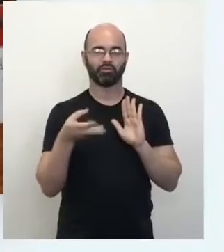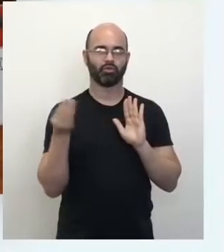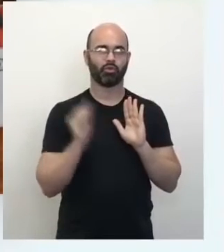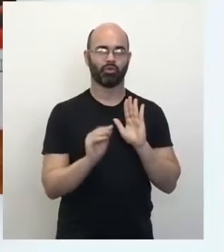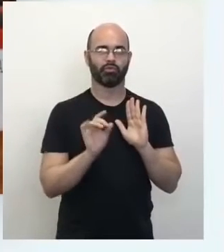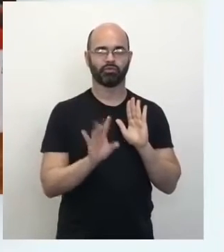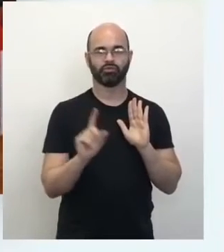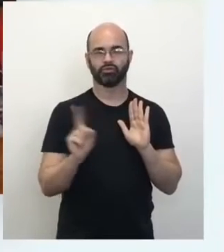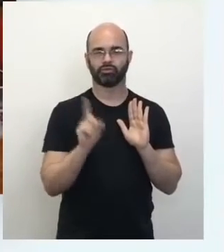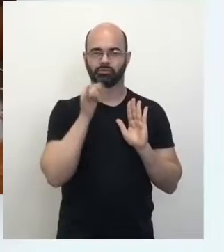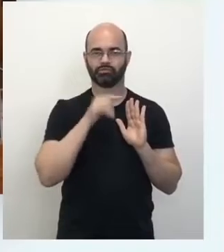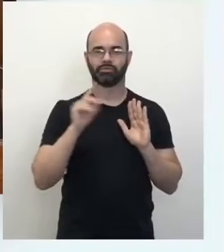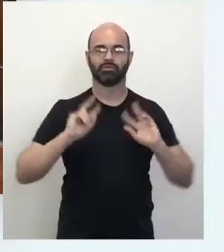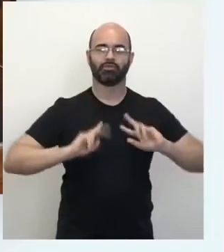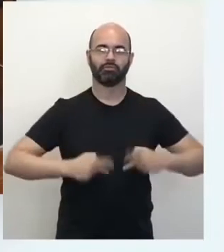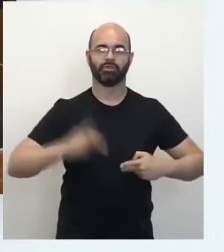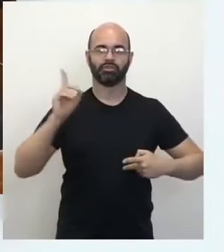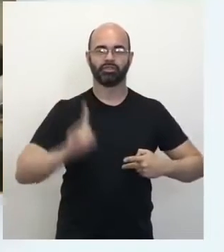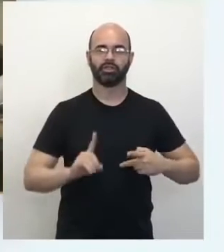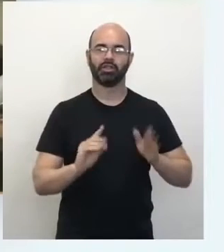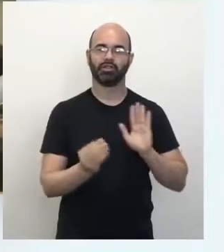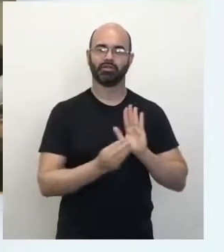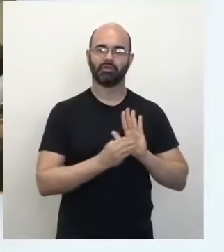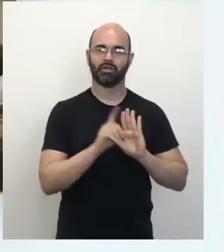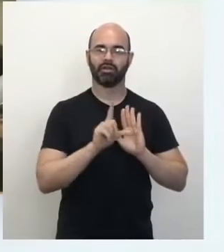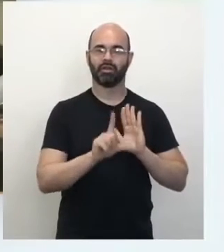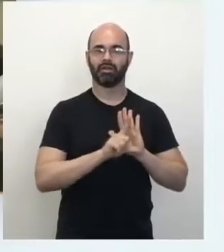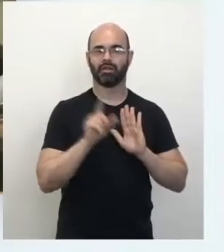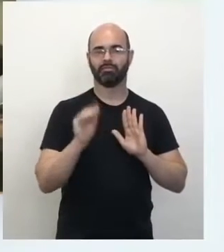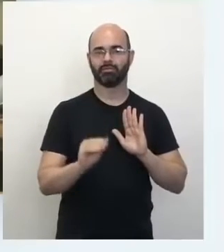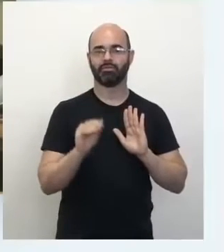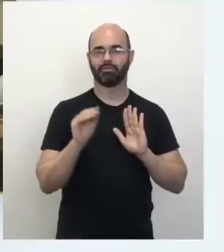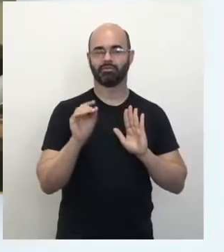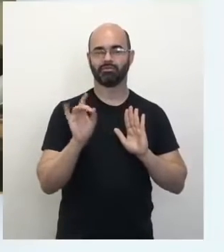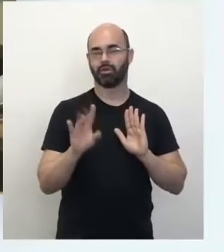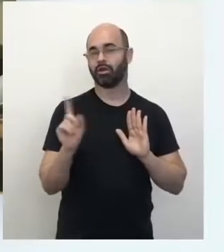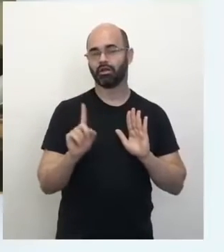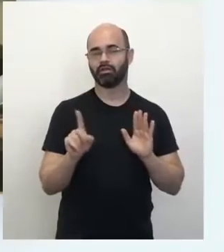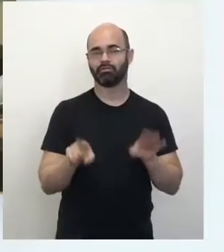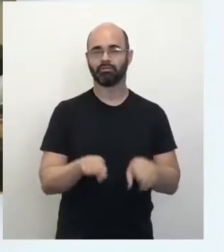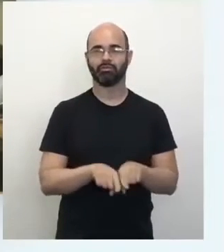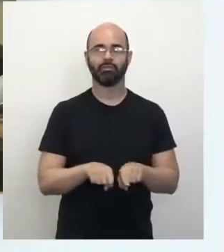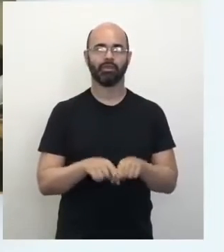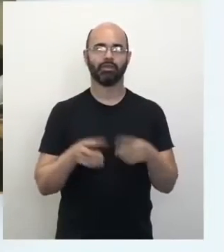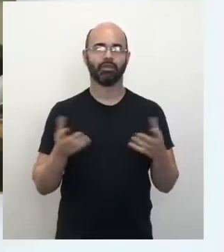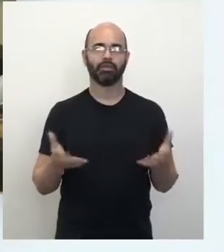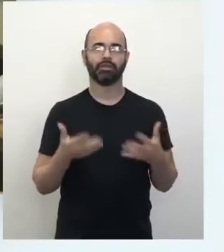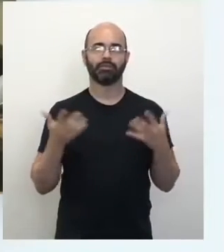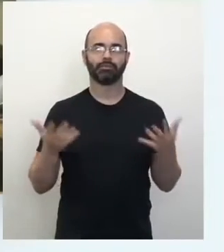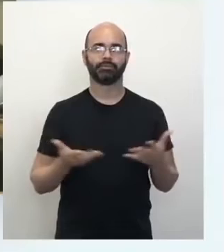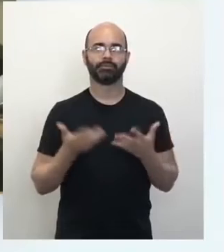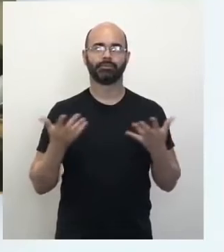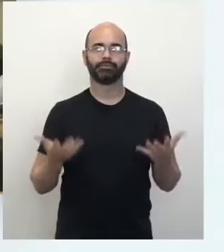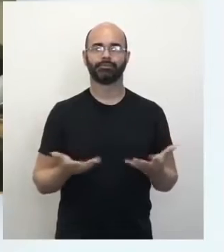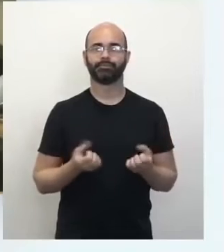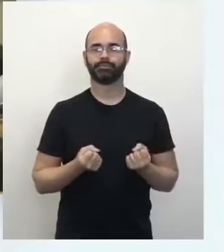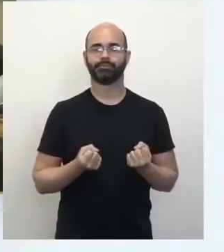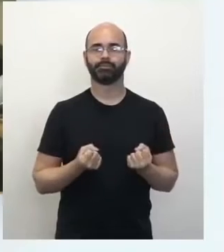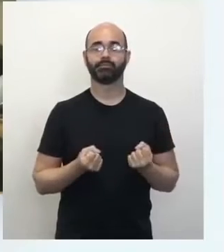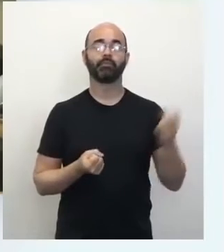humanos na lei, mas também de modificar a forma como o